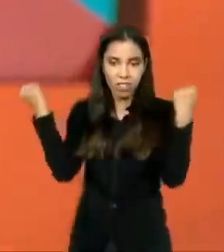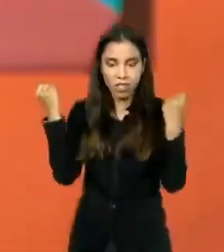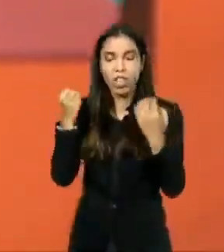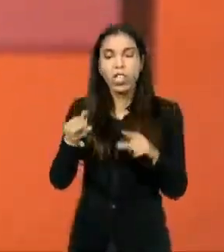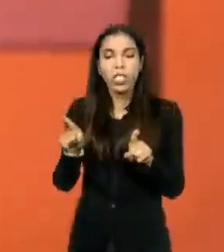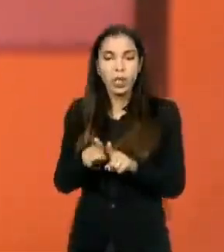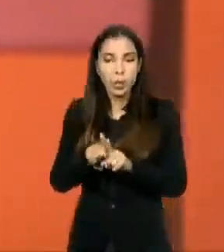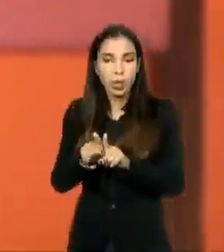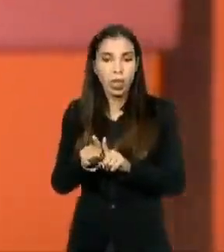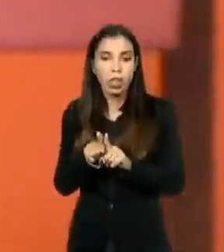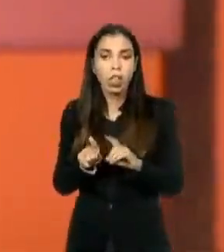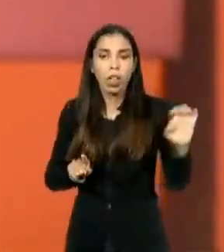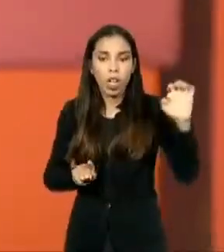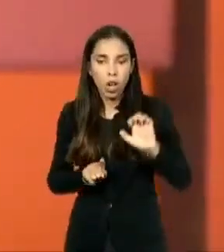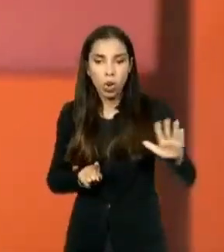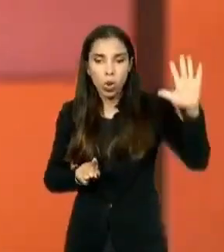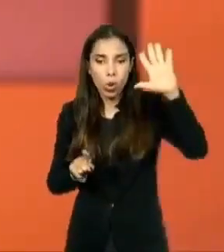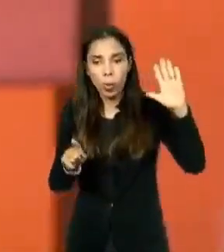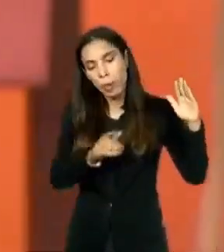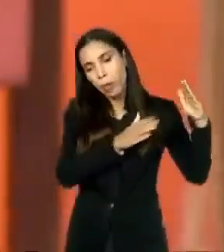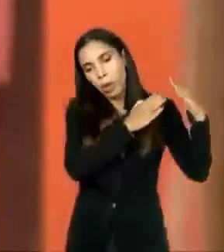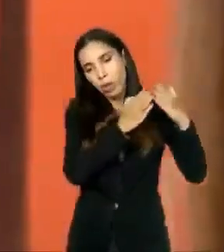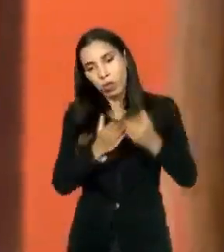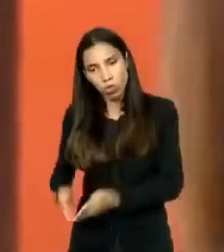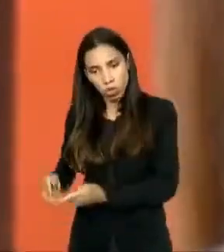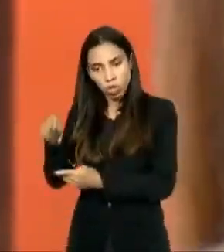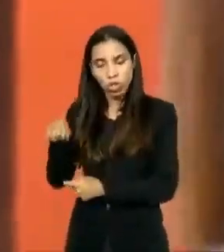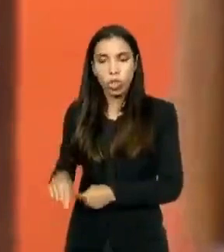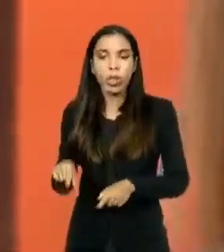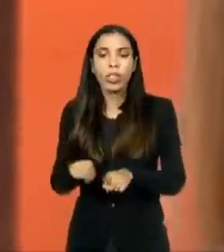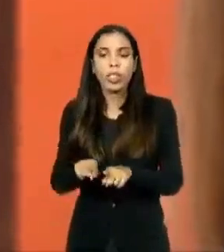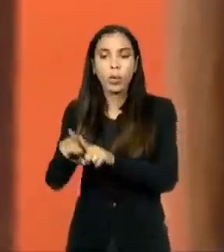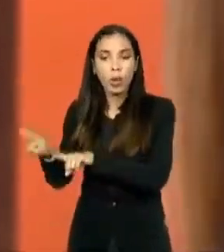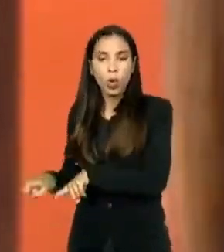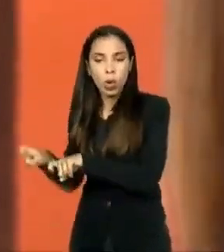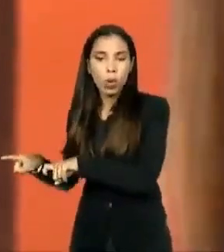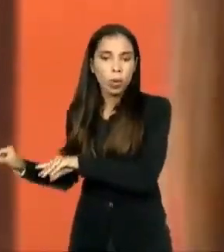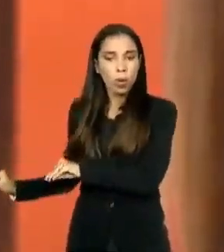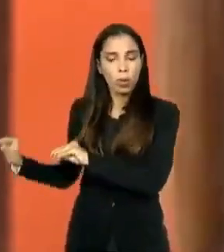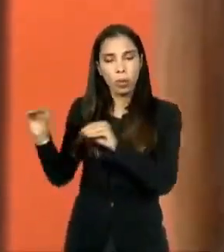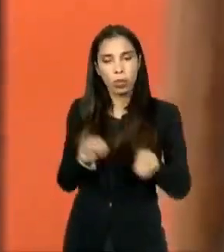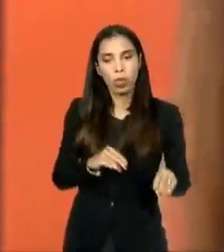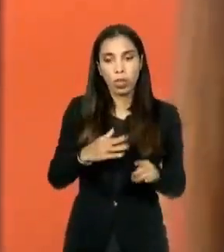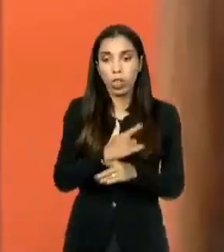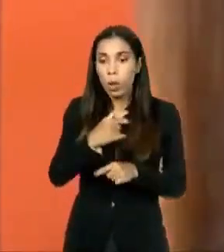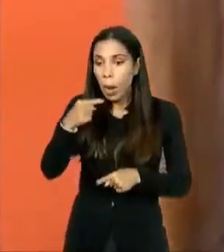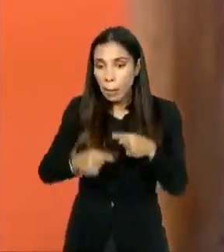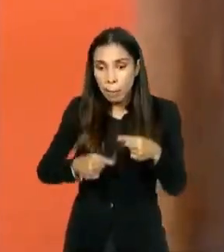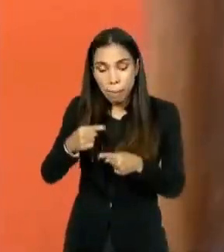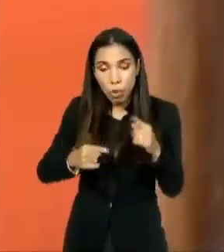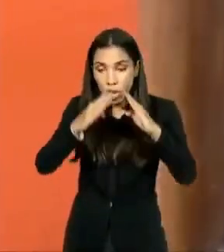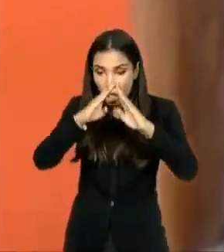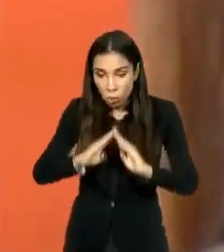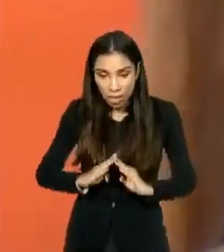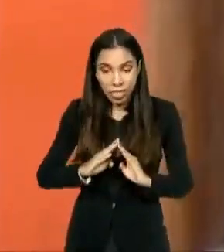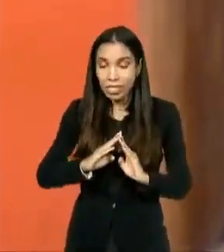dos europeus que chegaram ao mesmo tempo. Houve um êxodo rural. E nunca teve uma política habitacional no